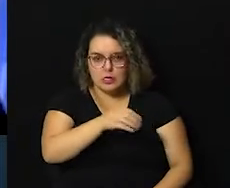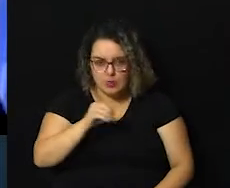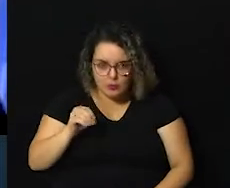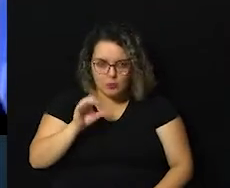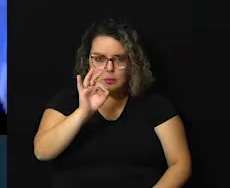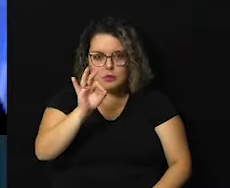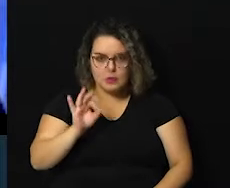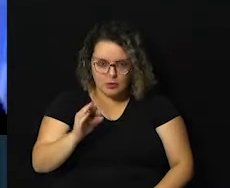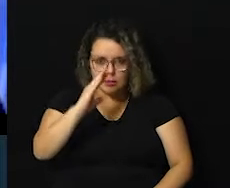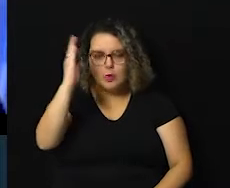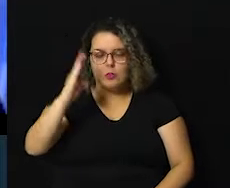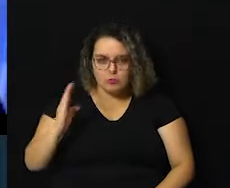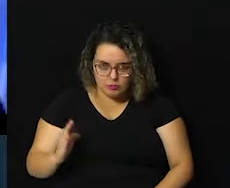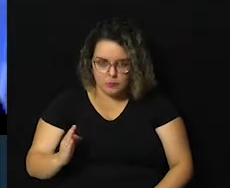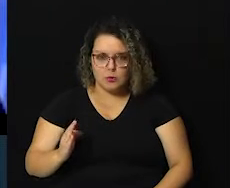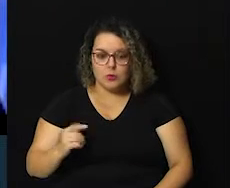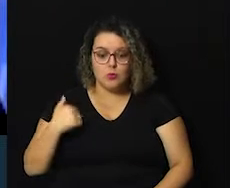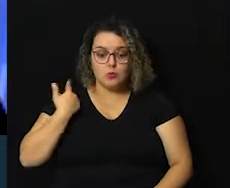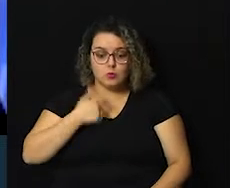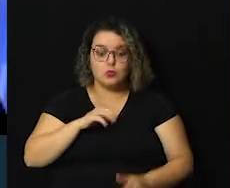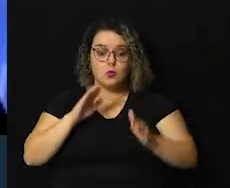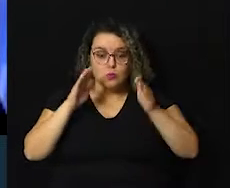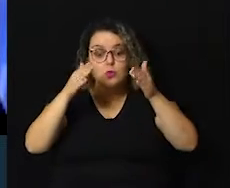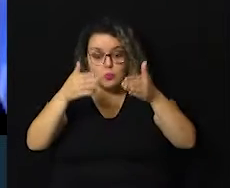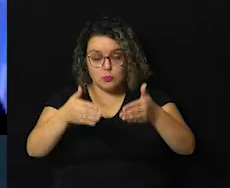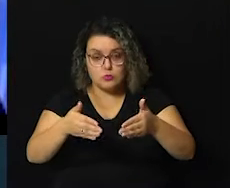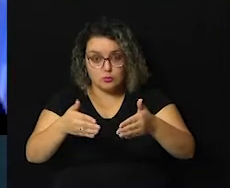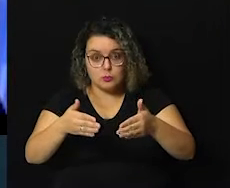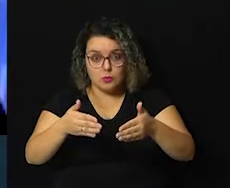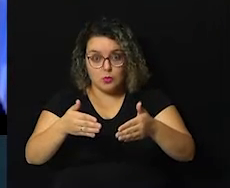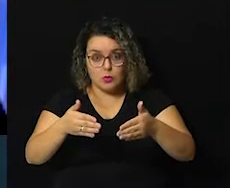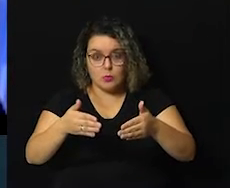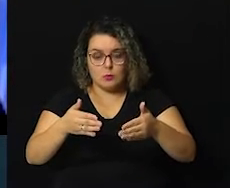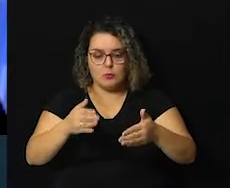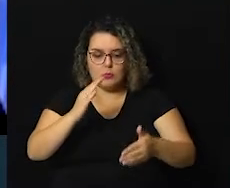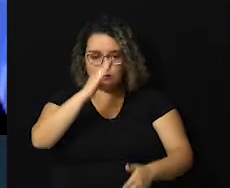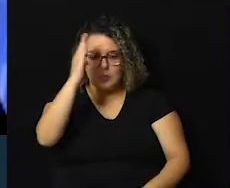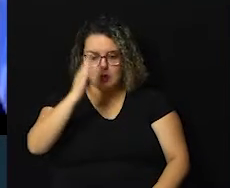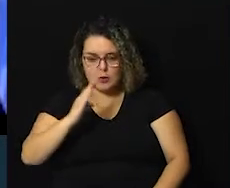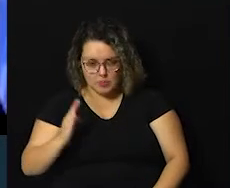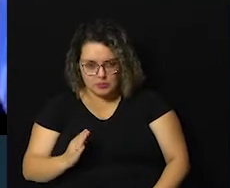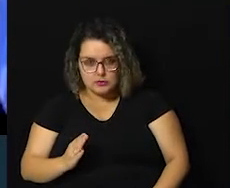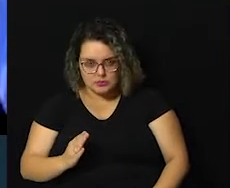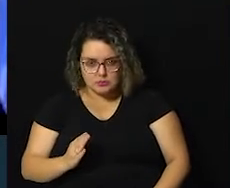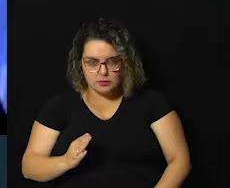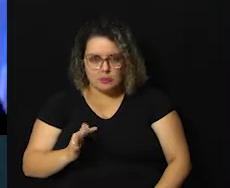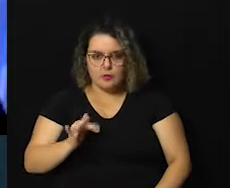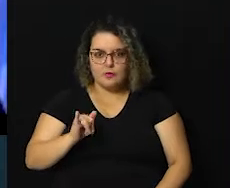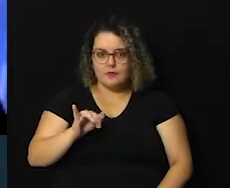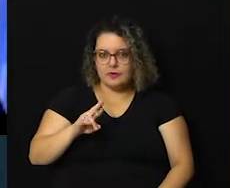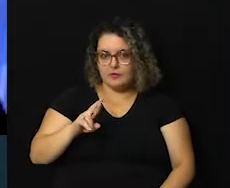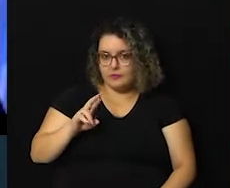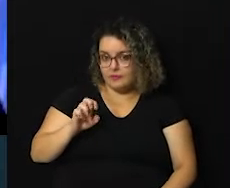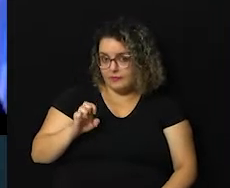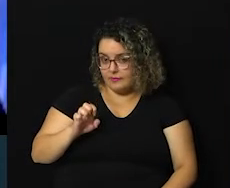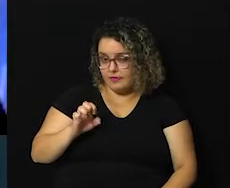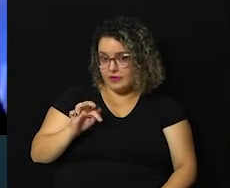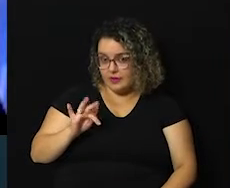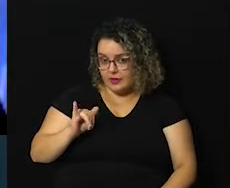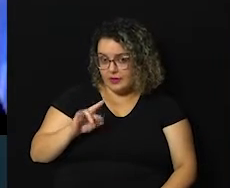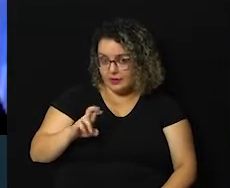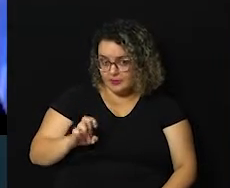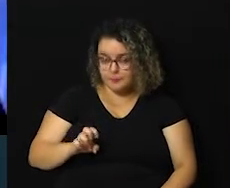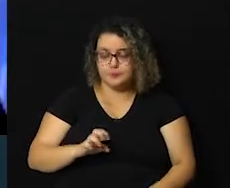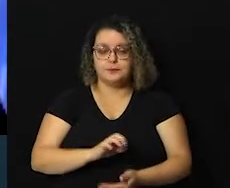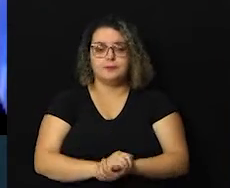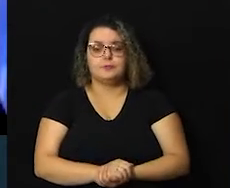vai ser por cento do Brasil Então o nosso foco é o nosso o nosso foco é Brasil free Fire e um